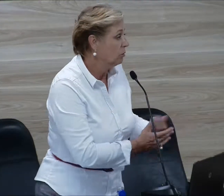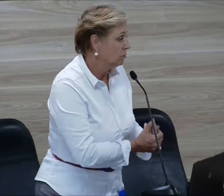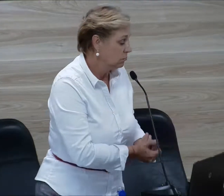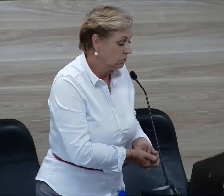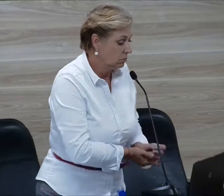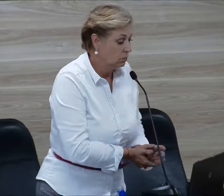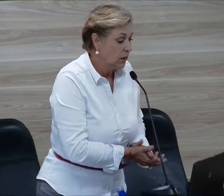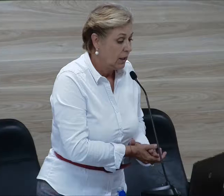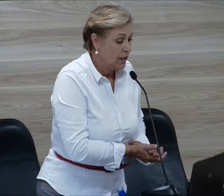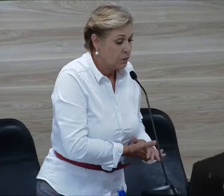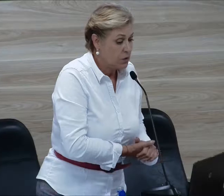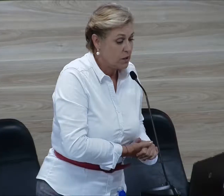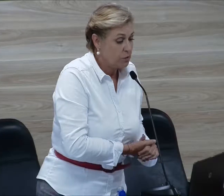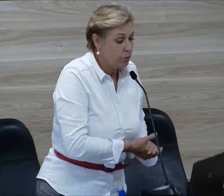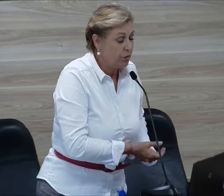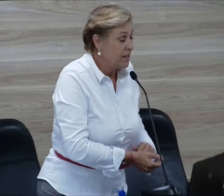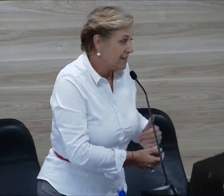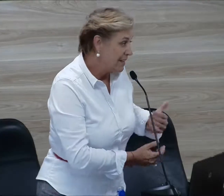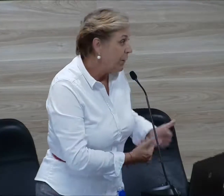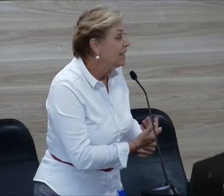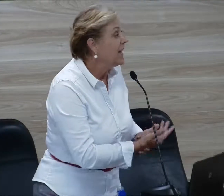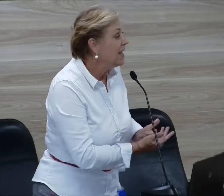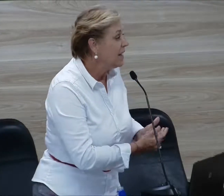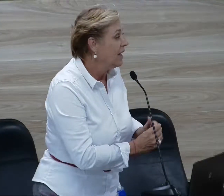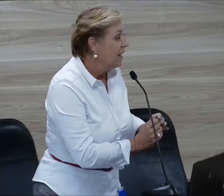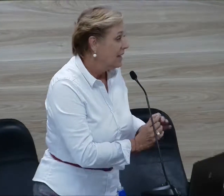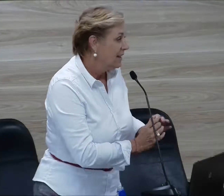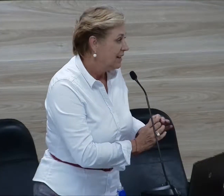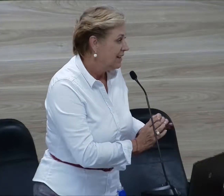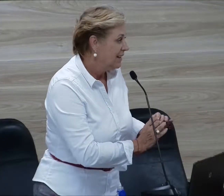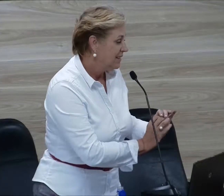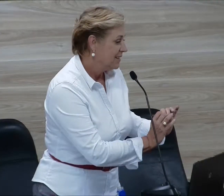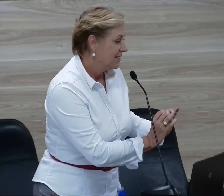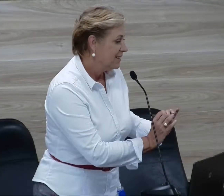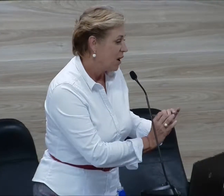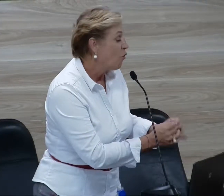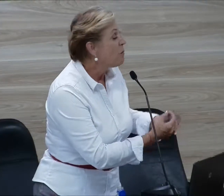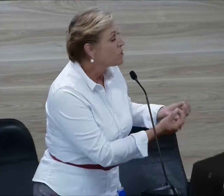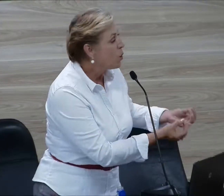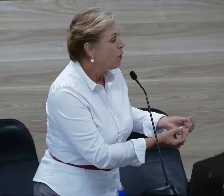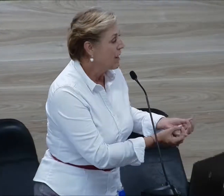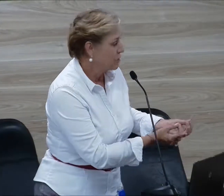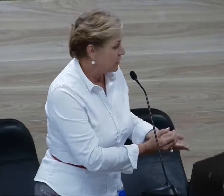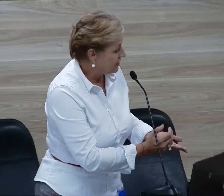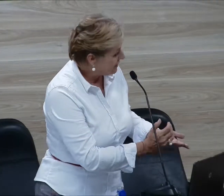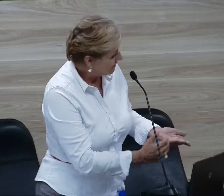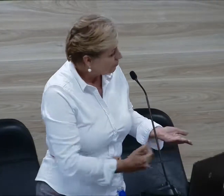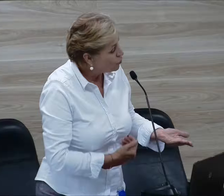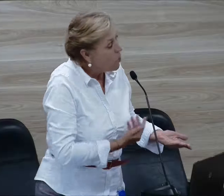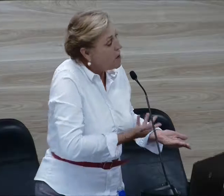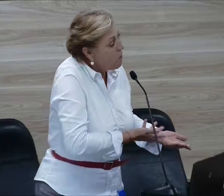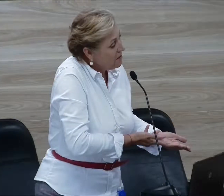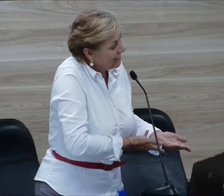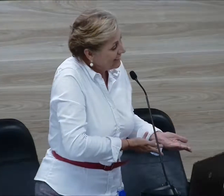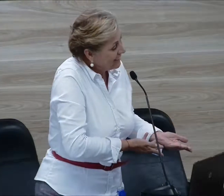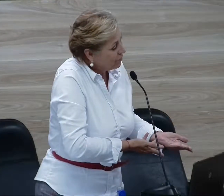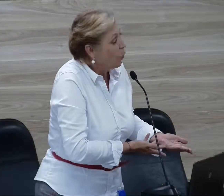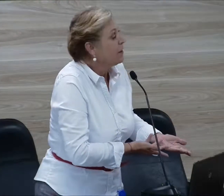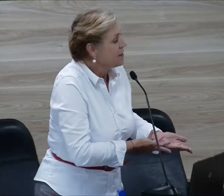Vislumbro, as pessoas por vezes não entendem algumas colocações e se